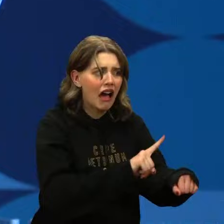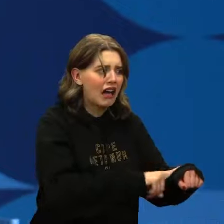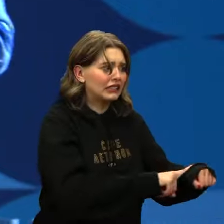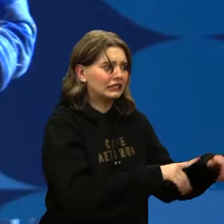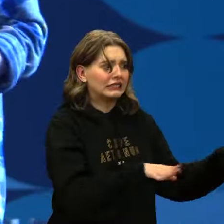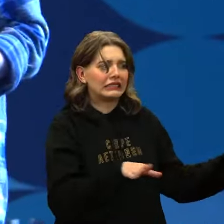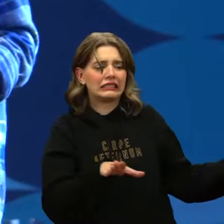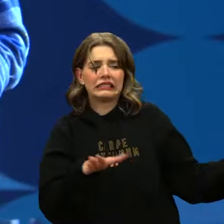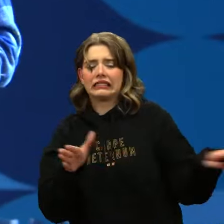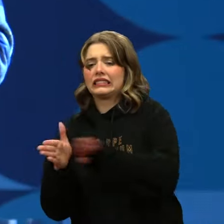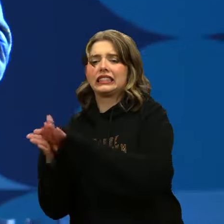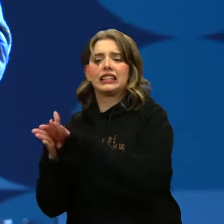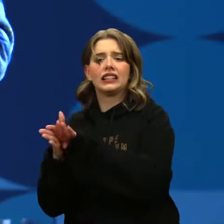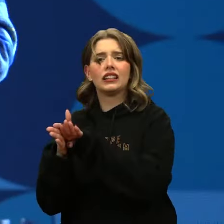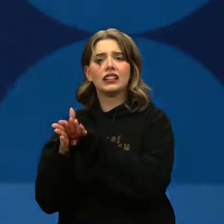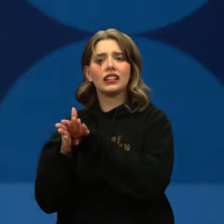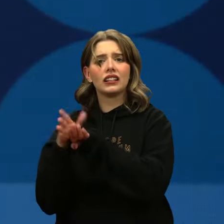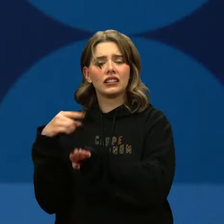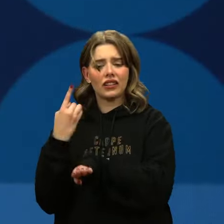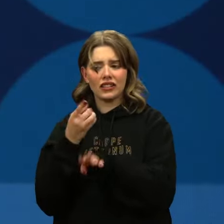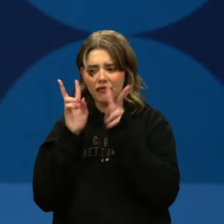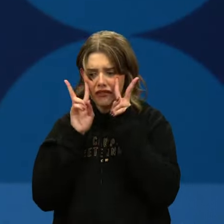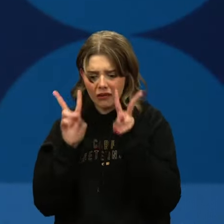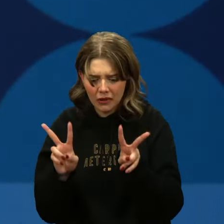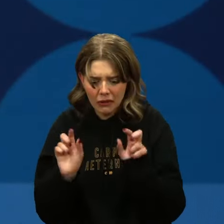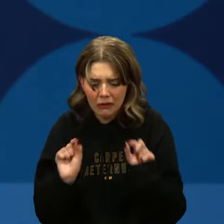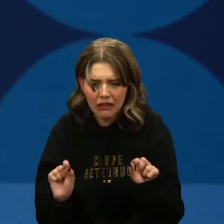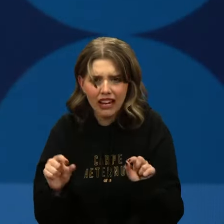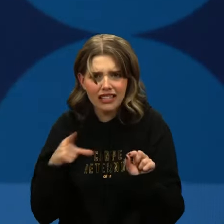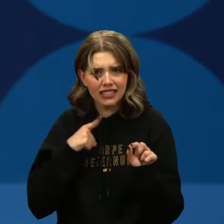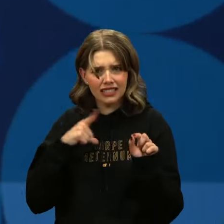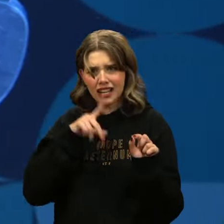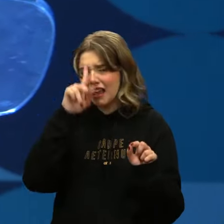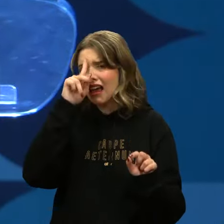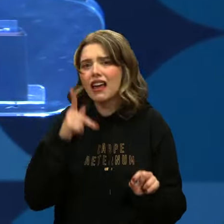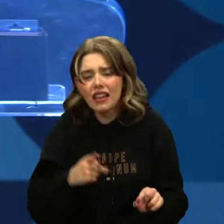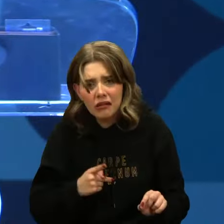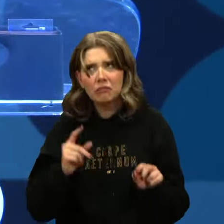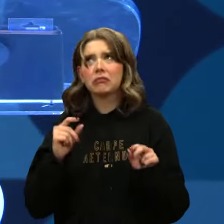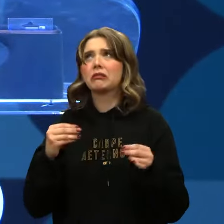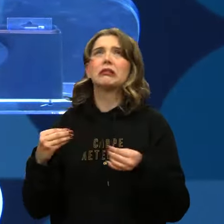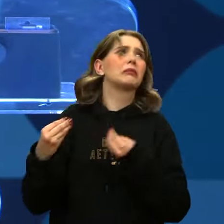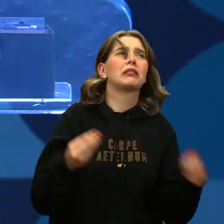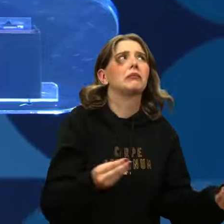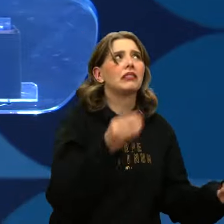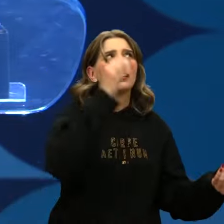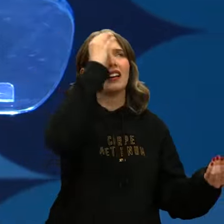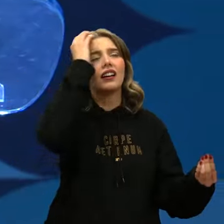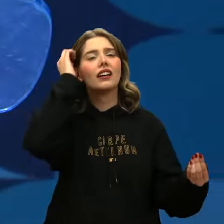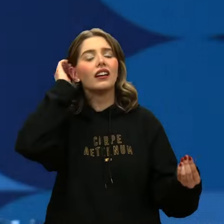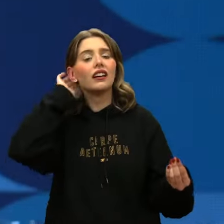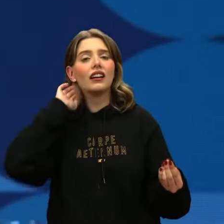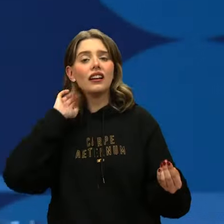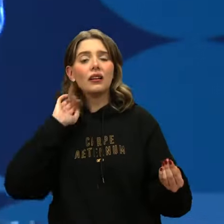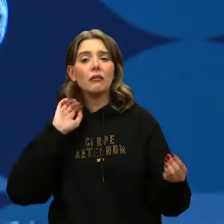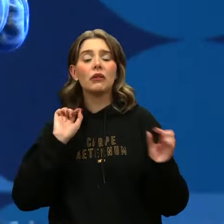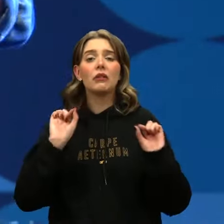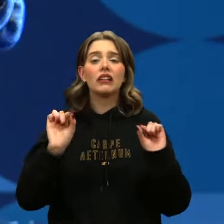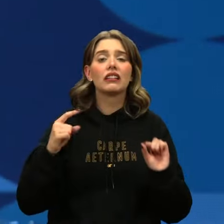mundo e a gente olha para os nossos recursos, para o que a gente tem, para o que a gente pode oferecer, para aquilo que